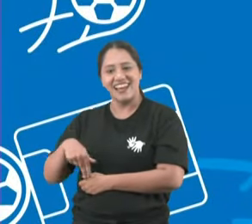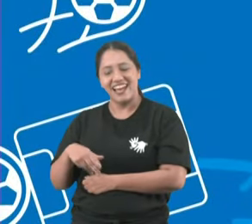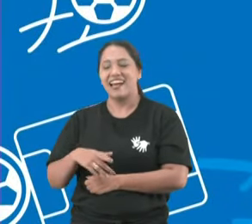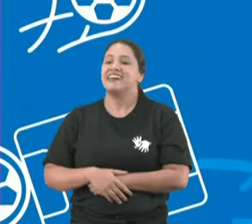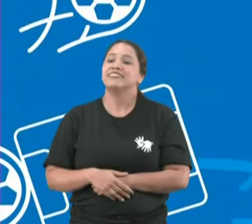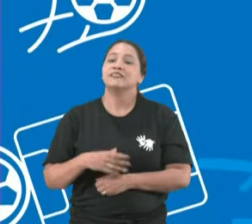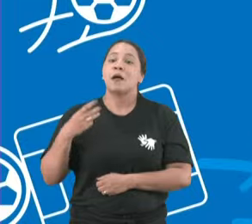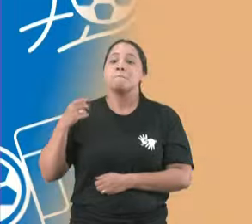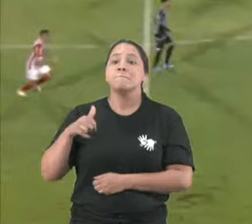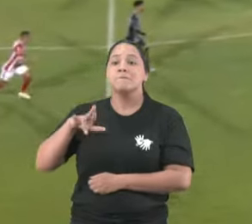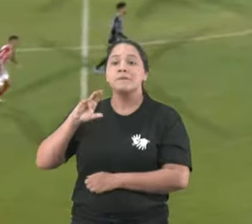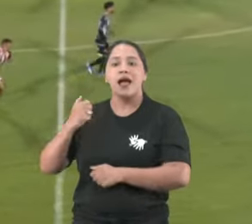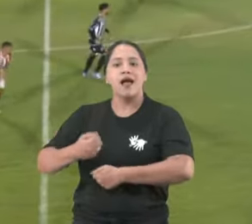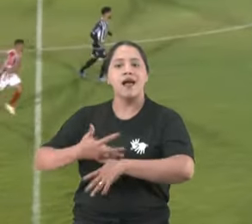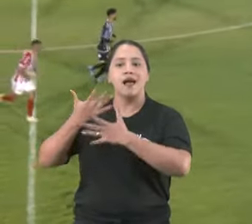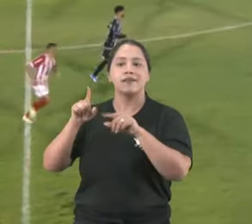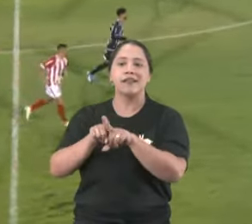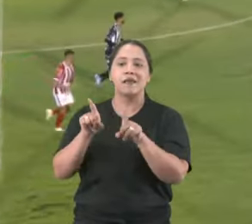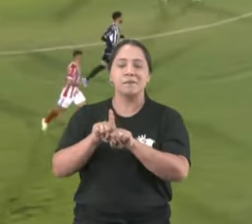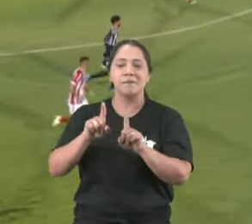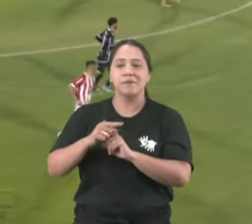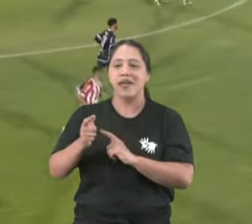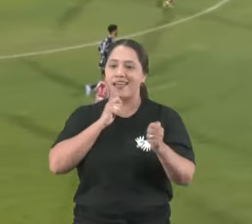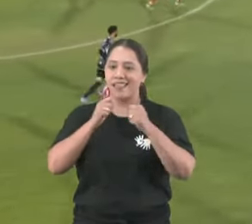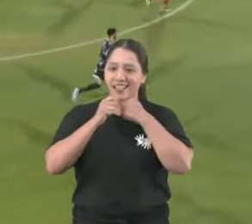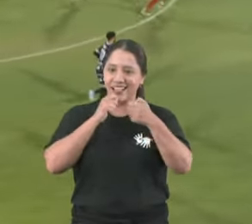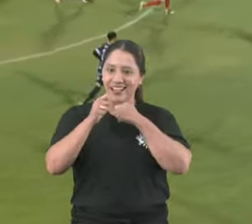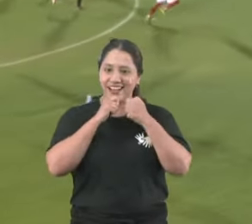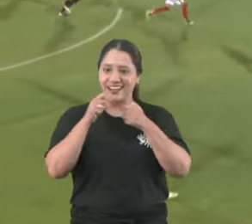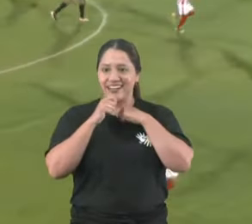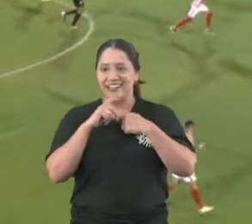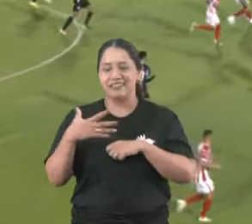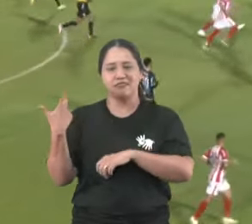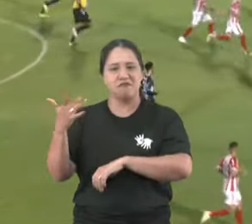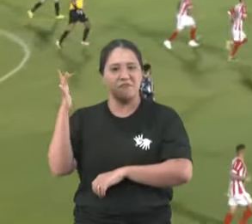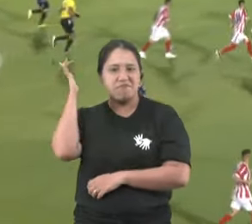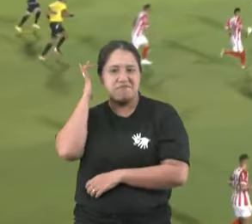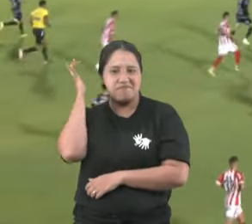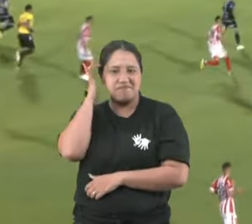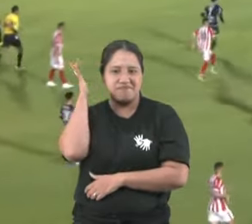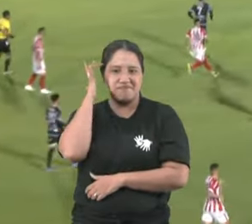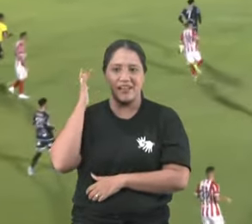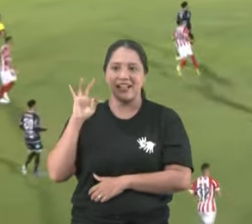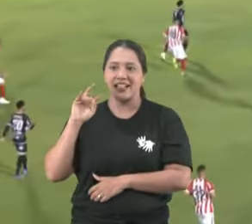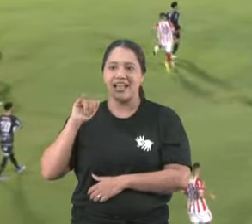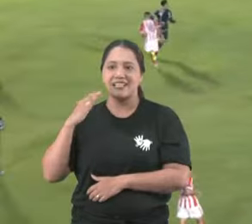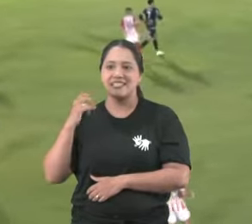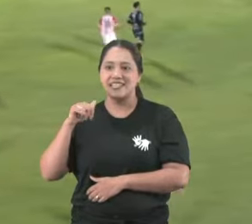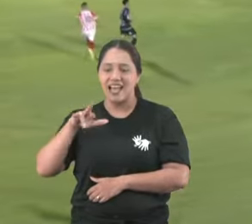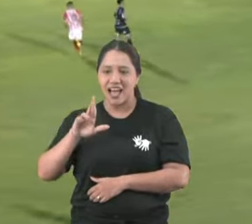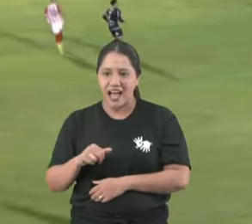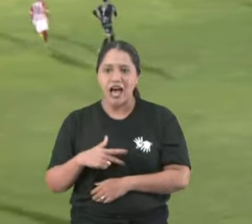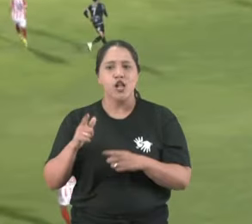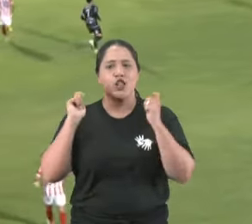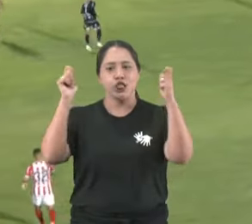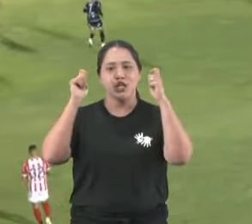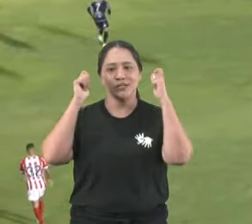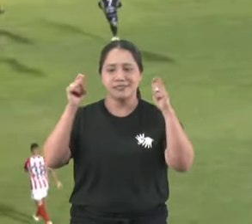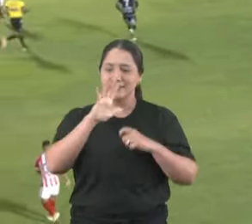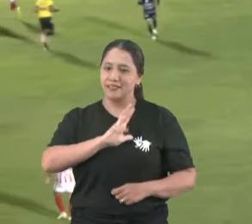Grande Mauro Vedequim, jornalista do mais alto gabarito. Dona Itaciara, todo mundo na torcida pelo Galo.